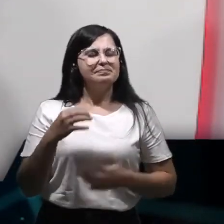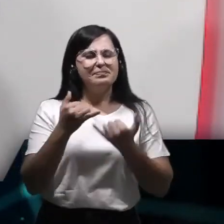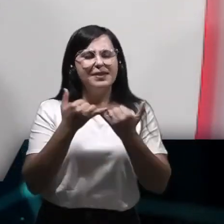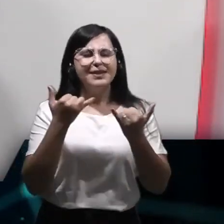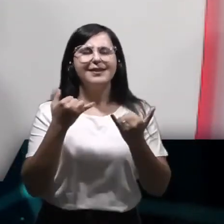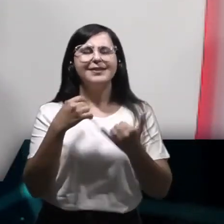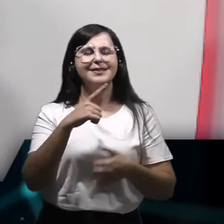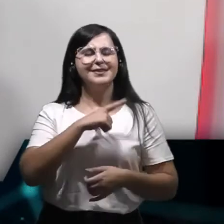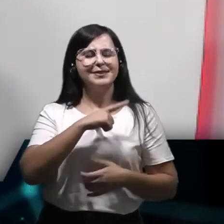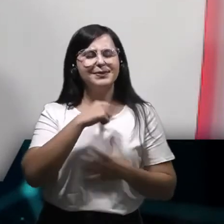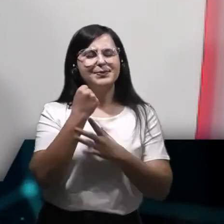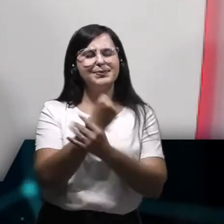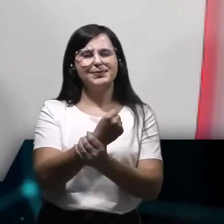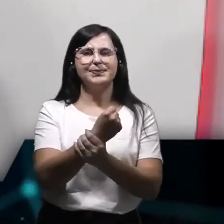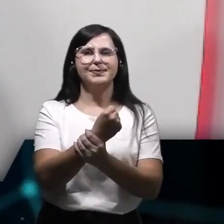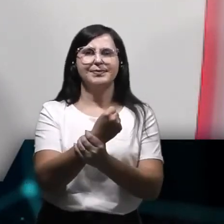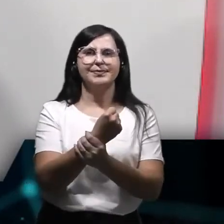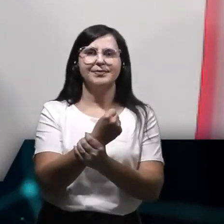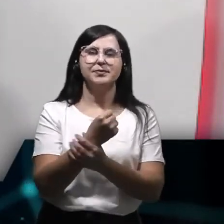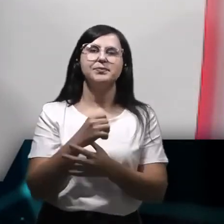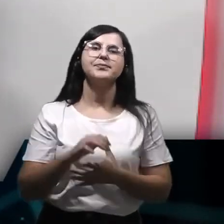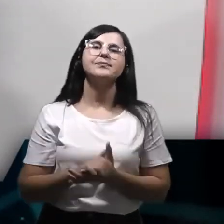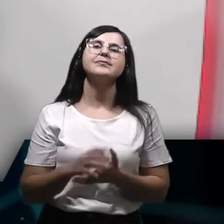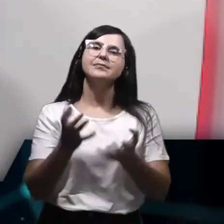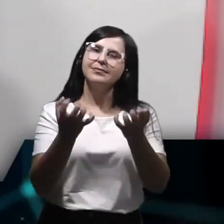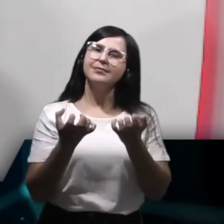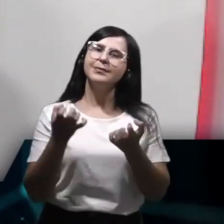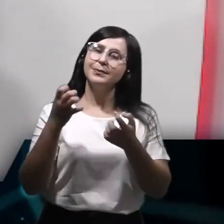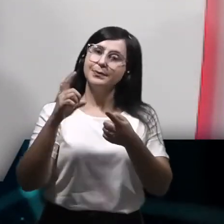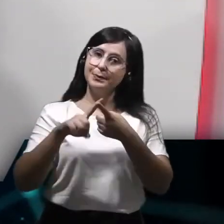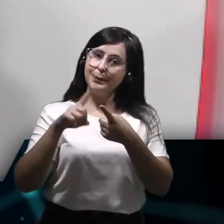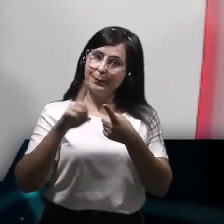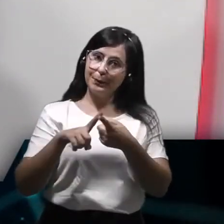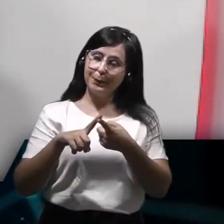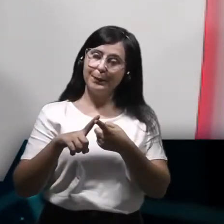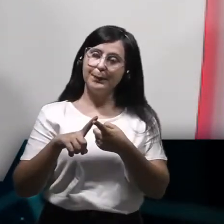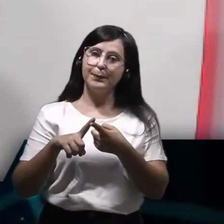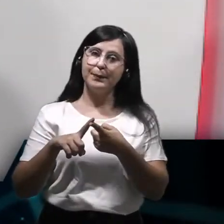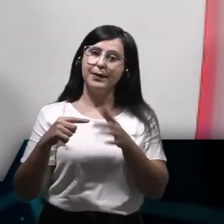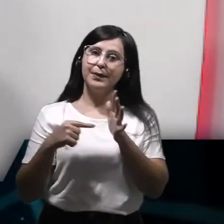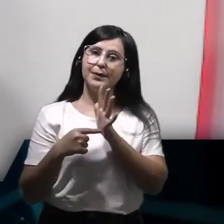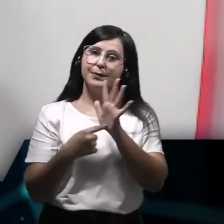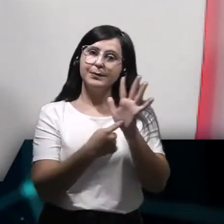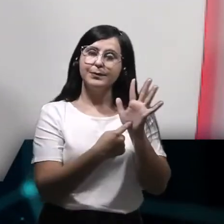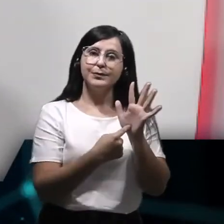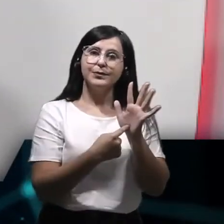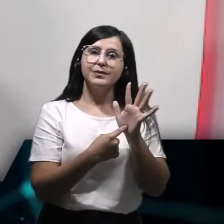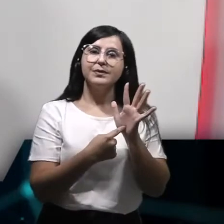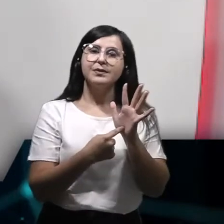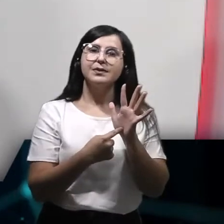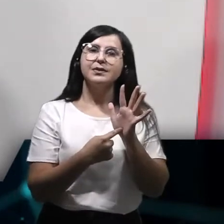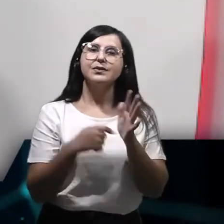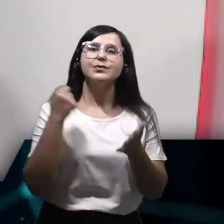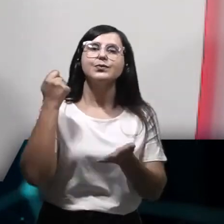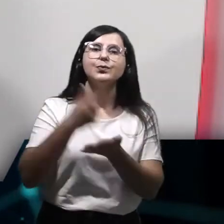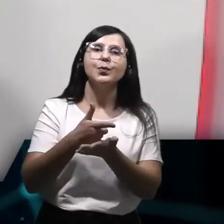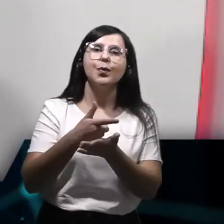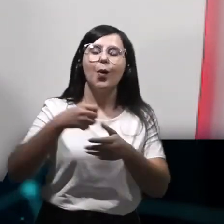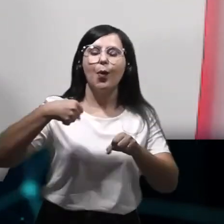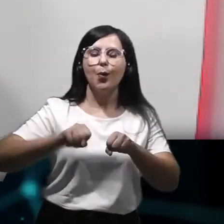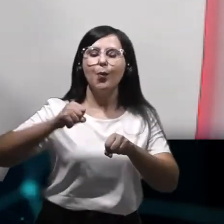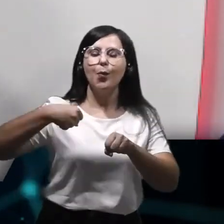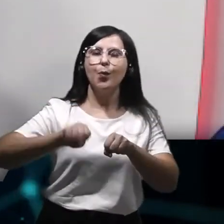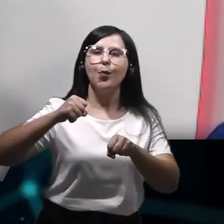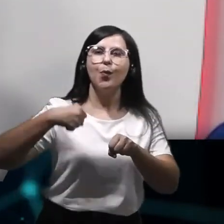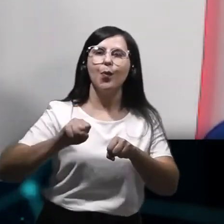Da segurança, certo? E tem uma outra, né? Que é a aquisição de motos, de mais motos para a Guarda